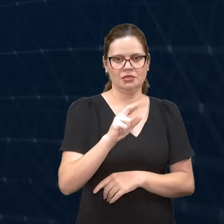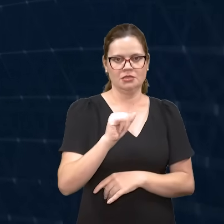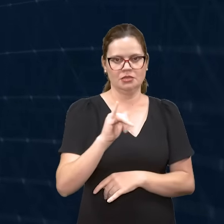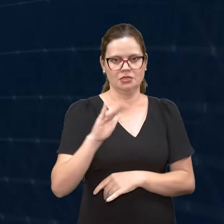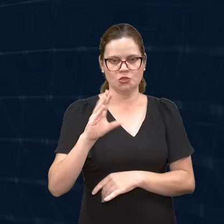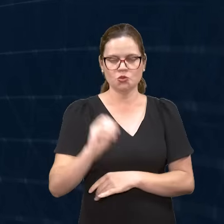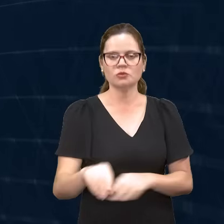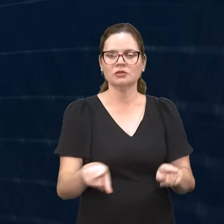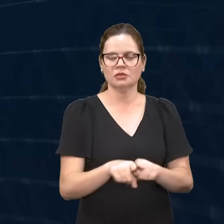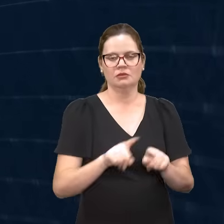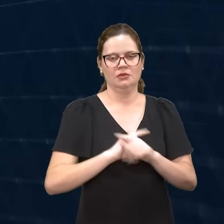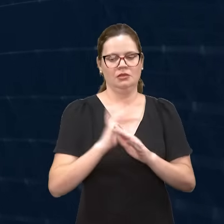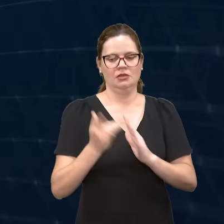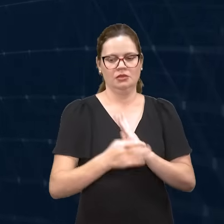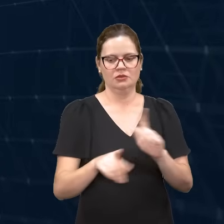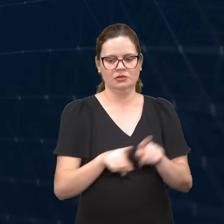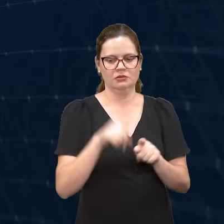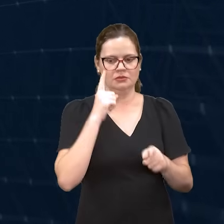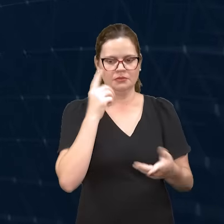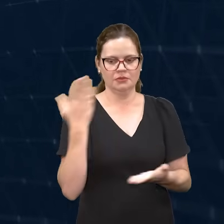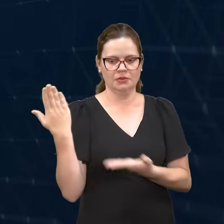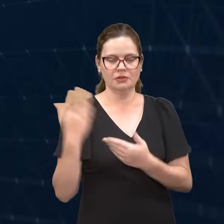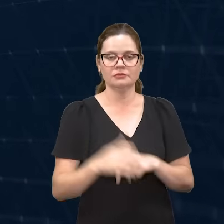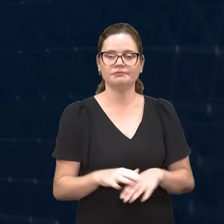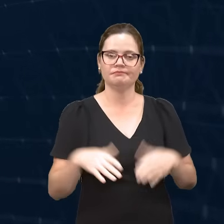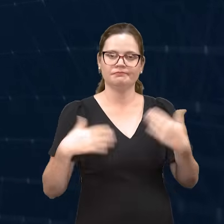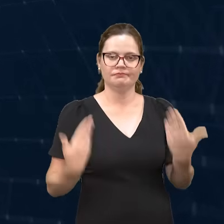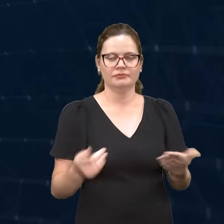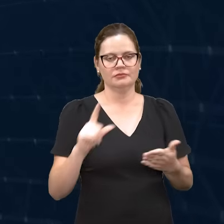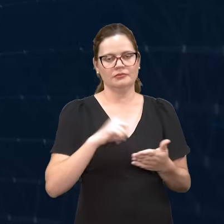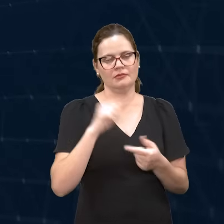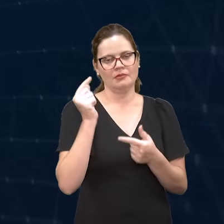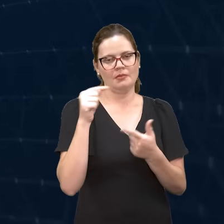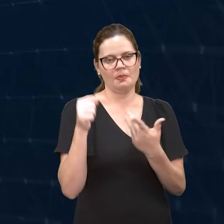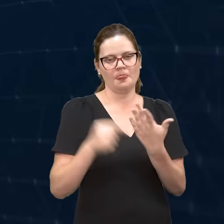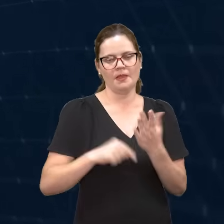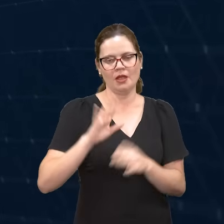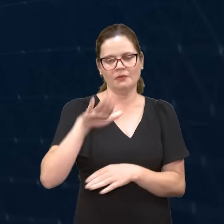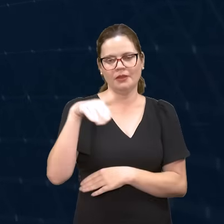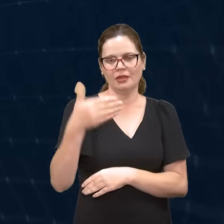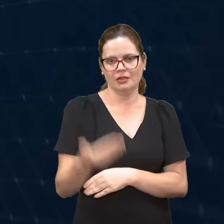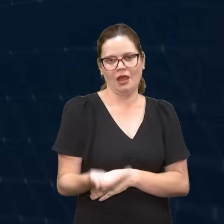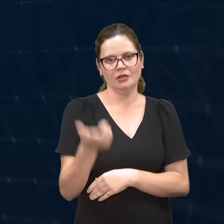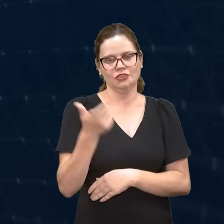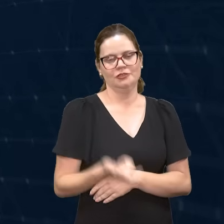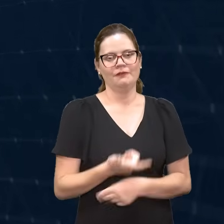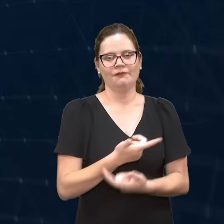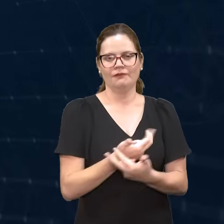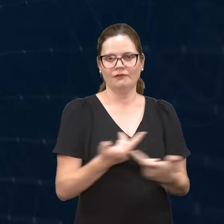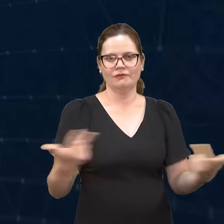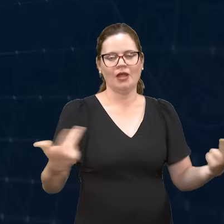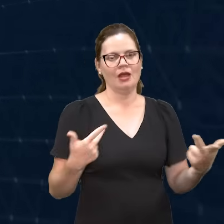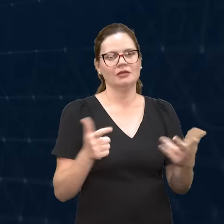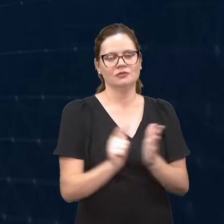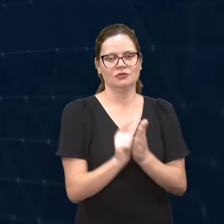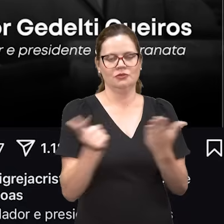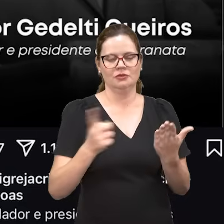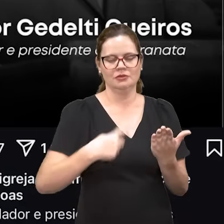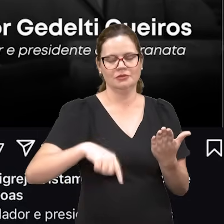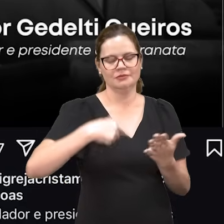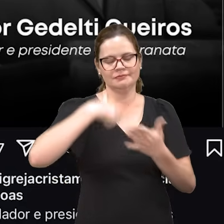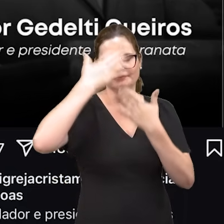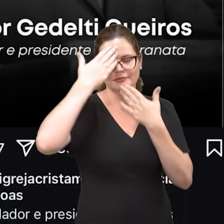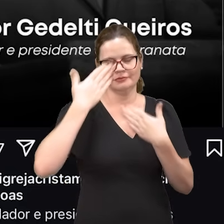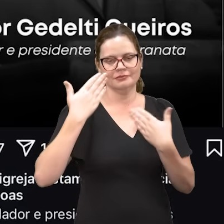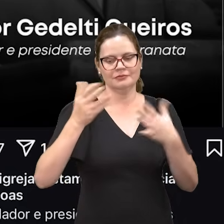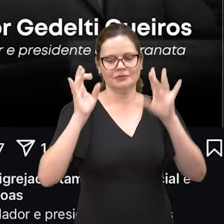rede social, como você pode ver agora. Enfim, foram muitas homenagens de muitos veículos. Nós